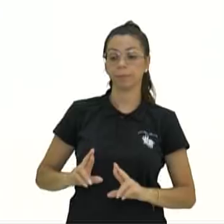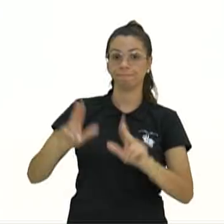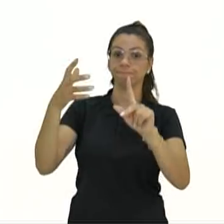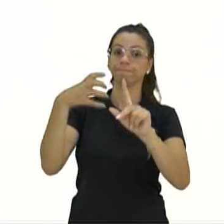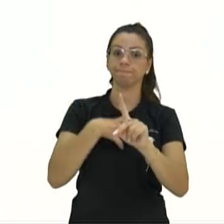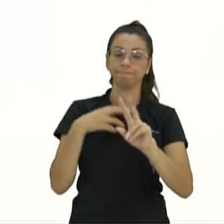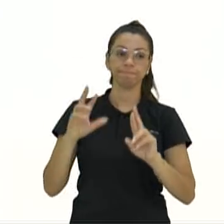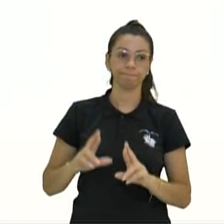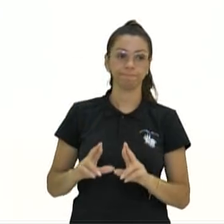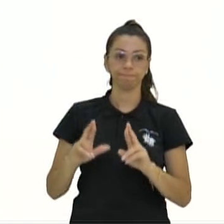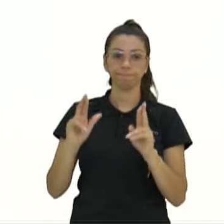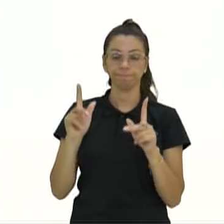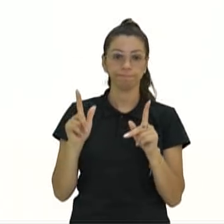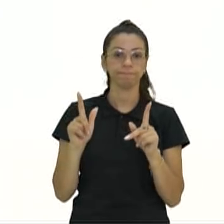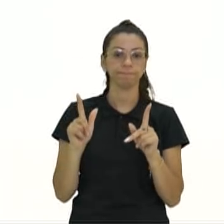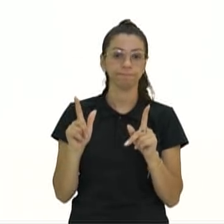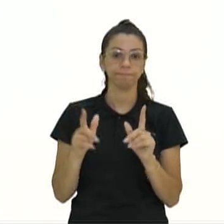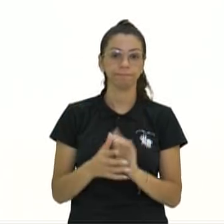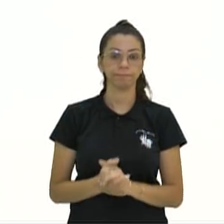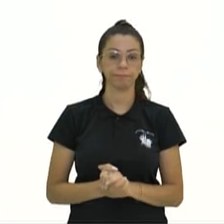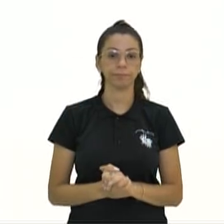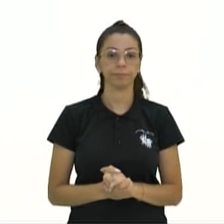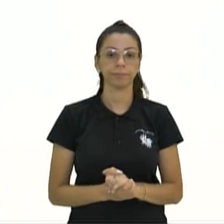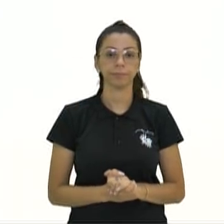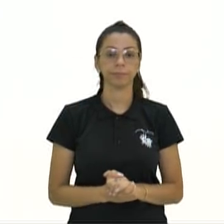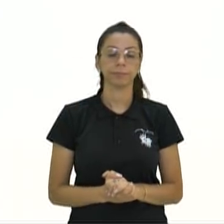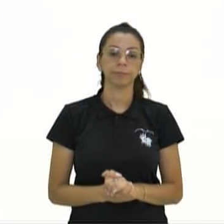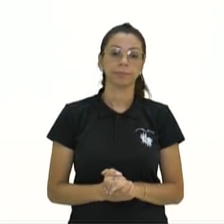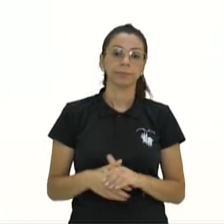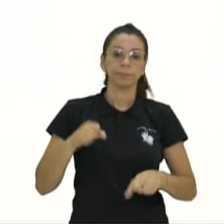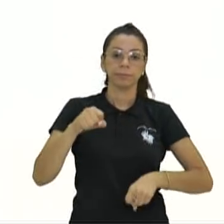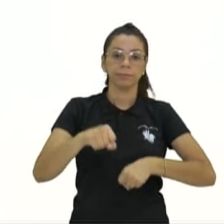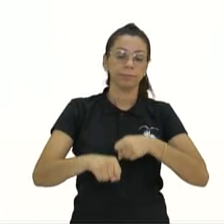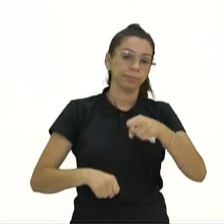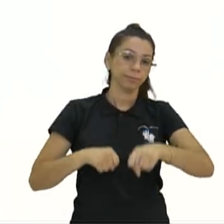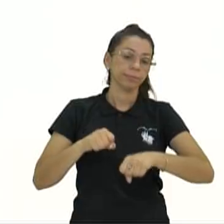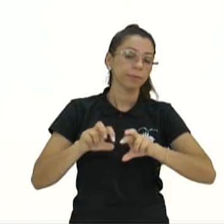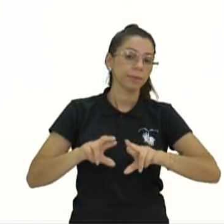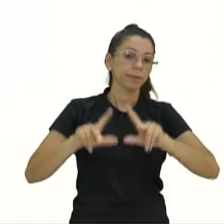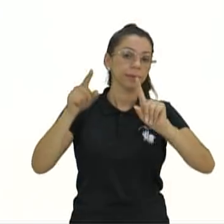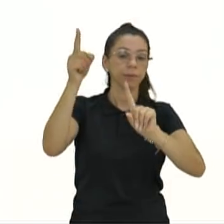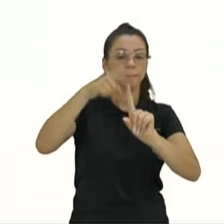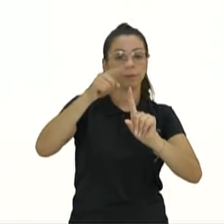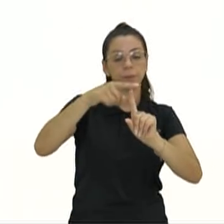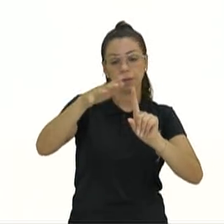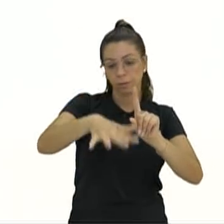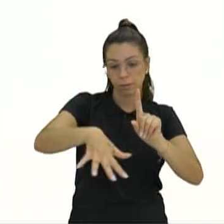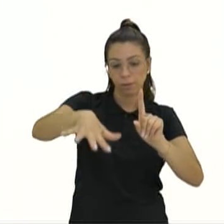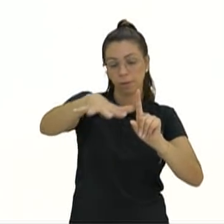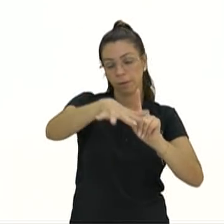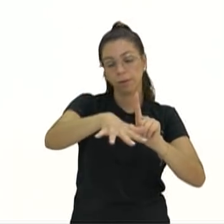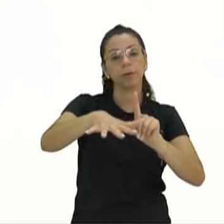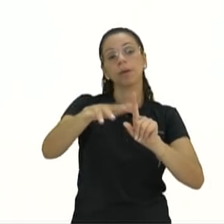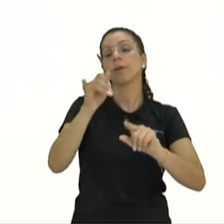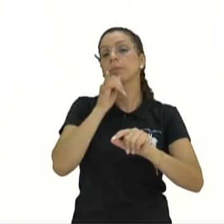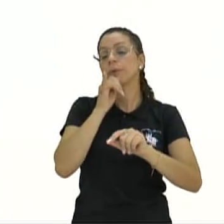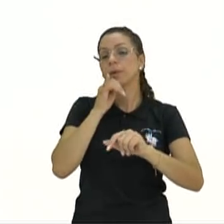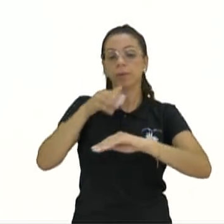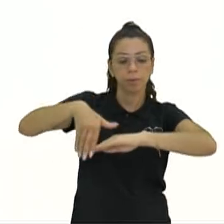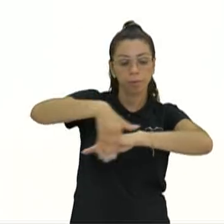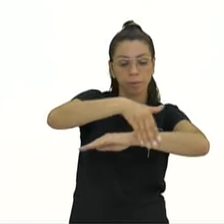uma modalidade que pratica o ciclismo em diferentes tipos de terrenos, como estrada de